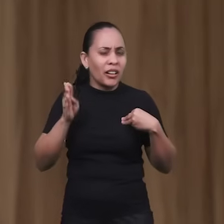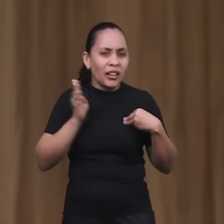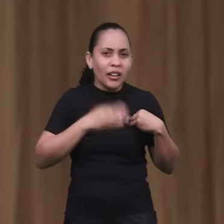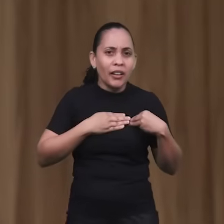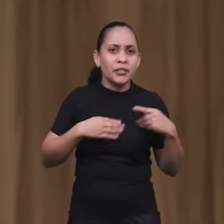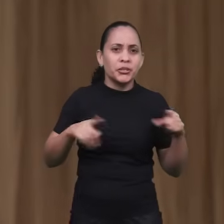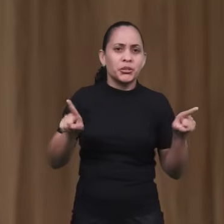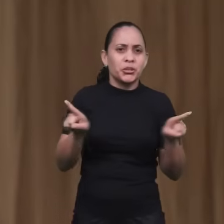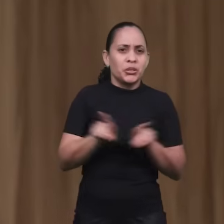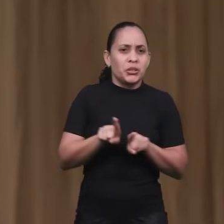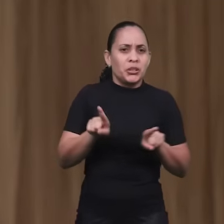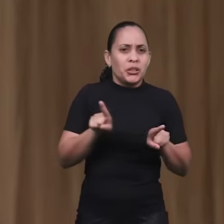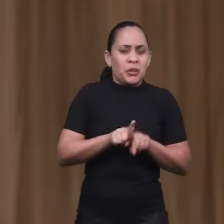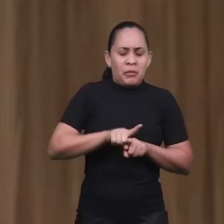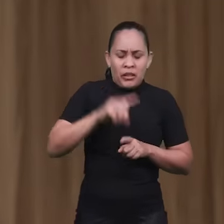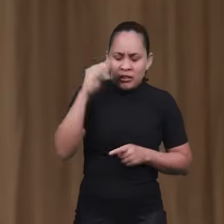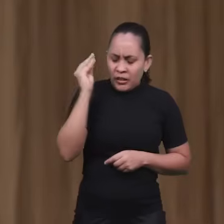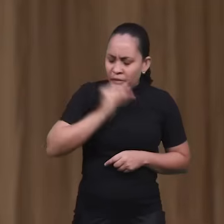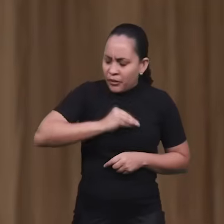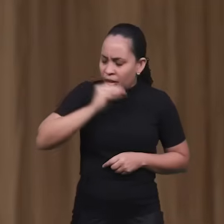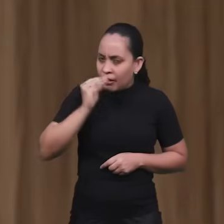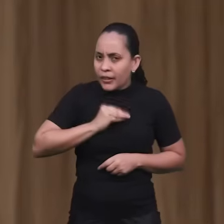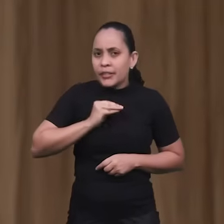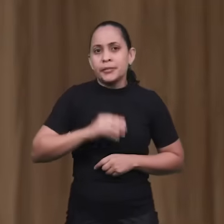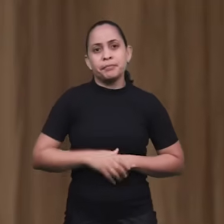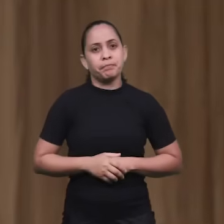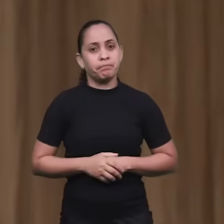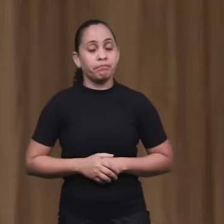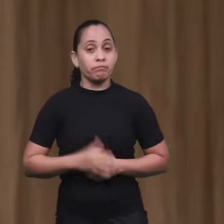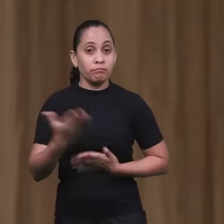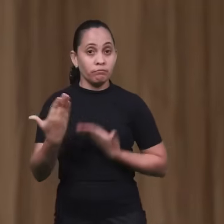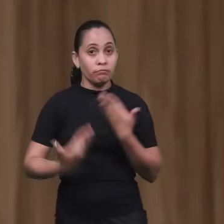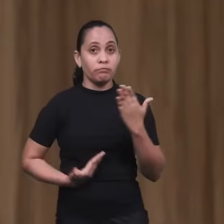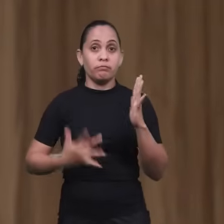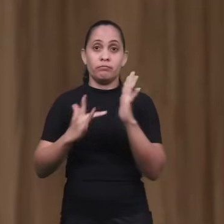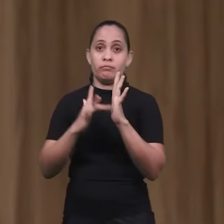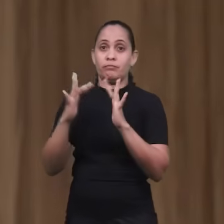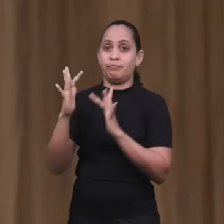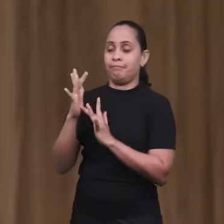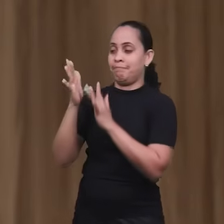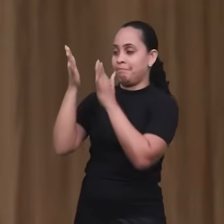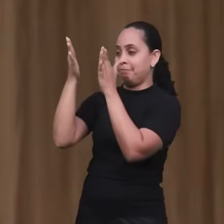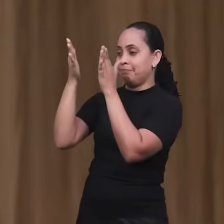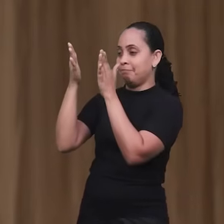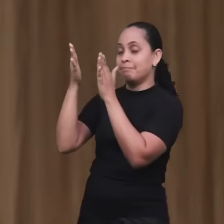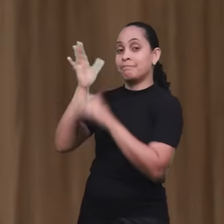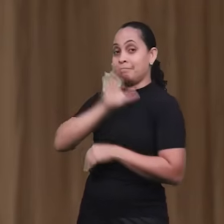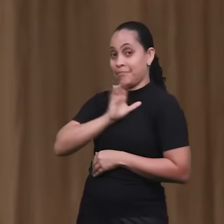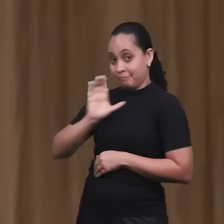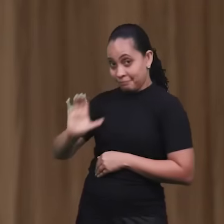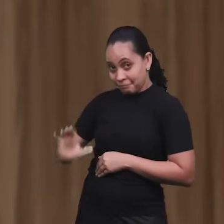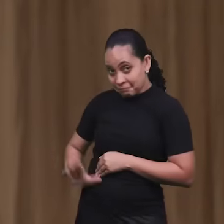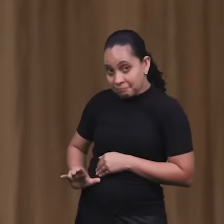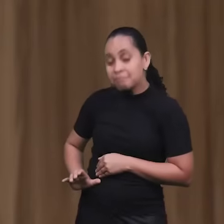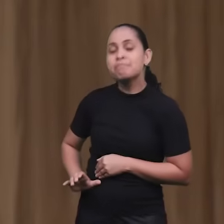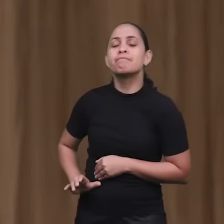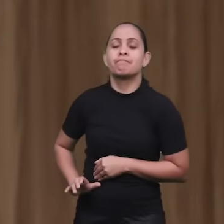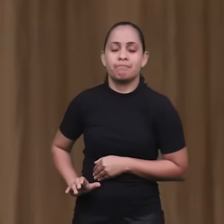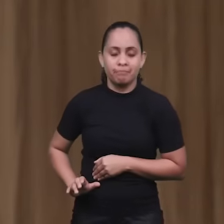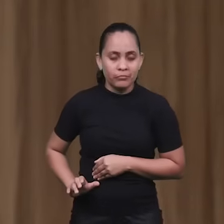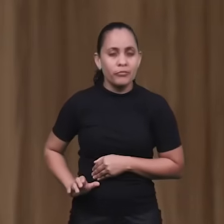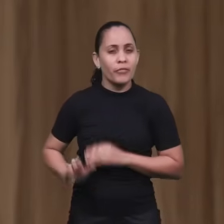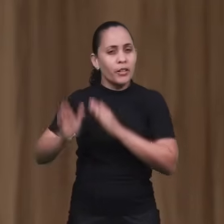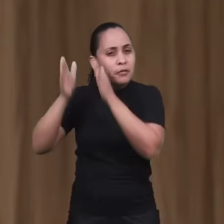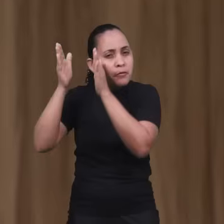a sombra da incredulidade e da frieza espiritual que atingem o mundo. Os servos de